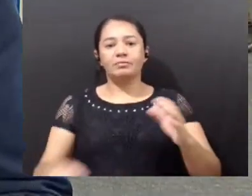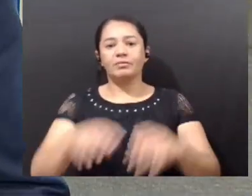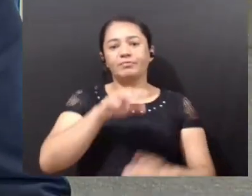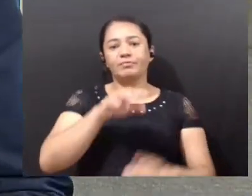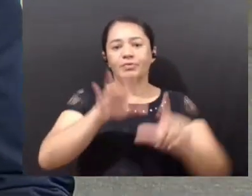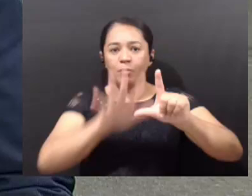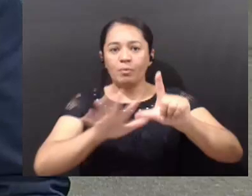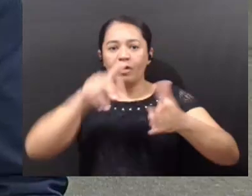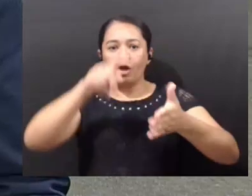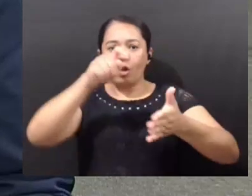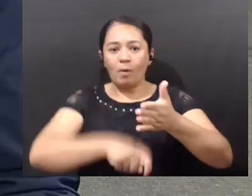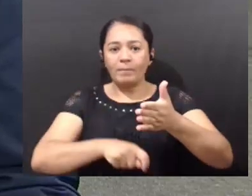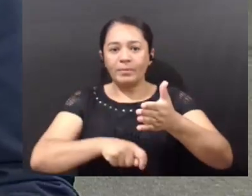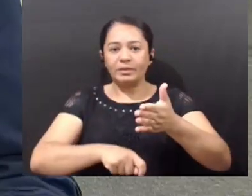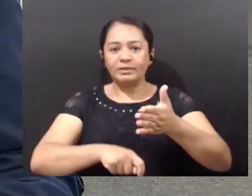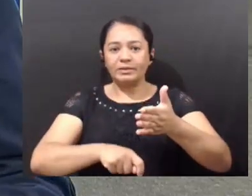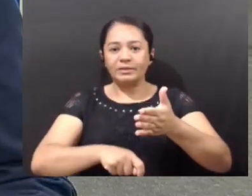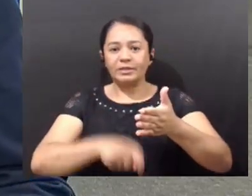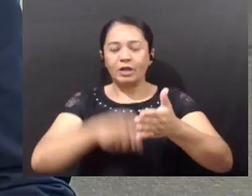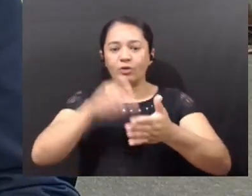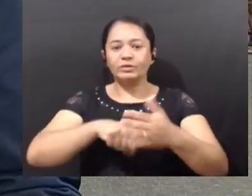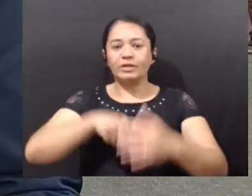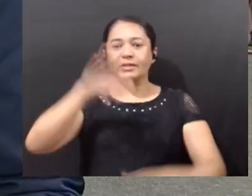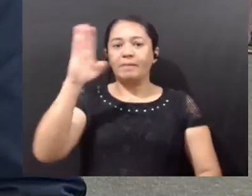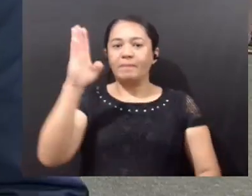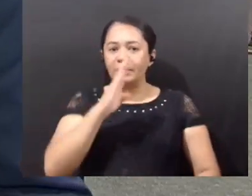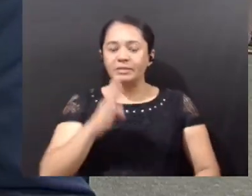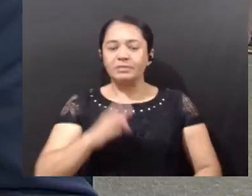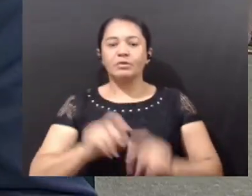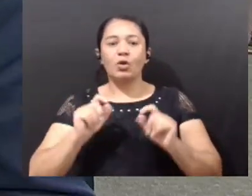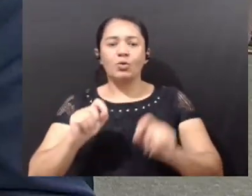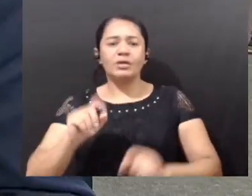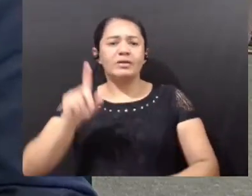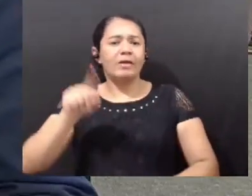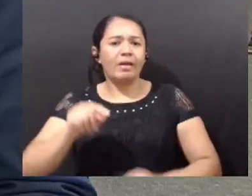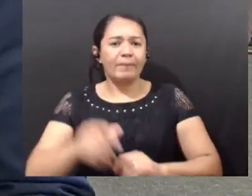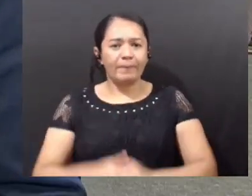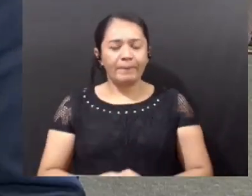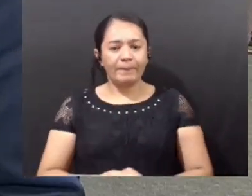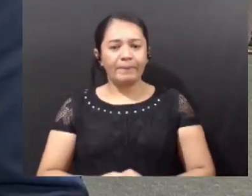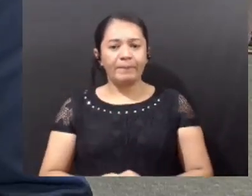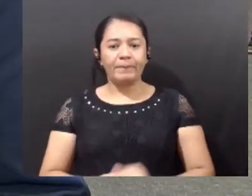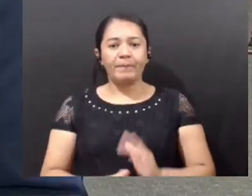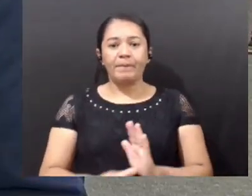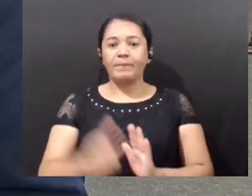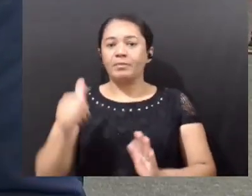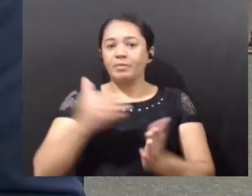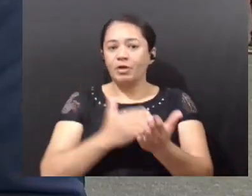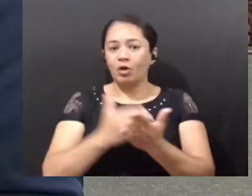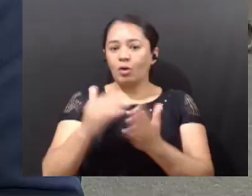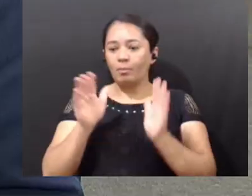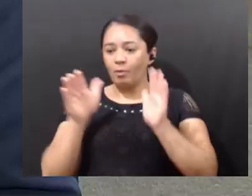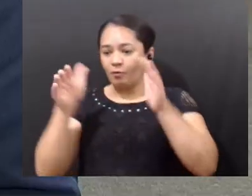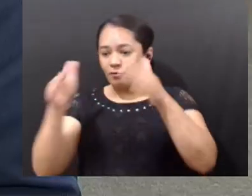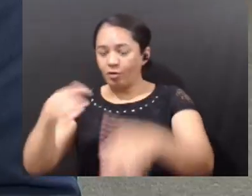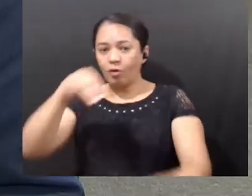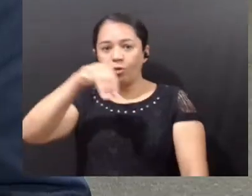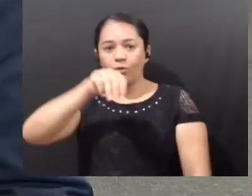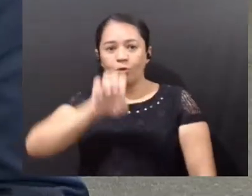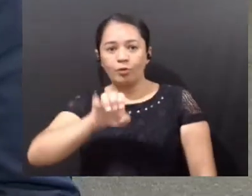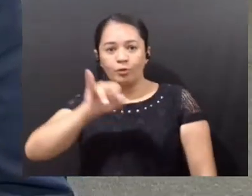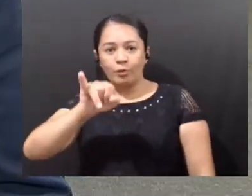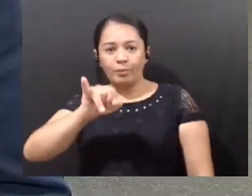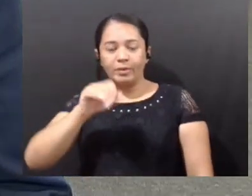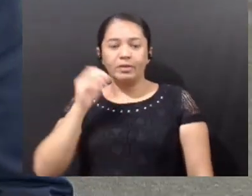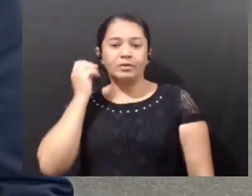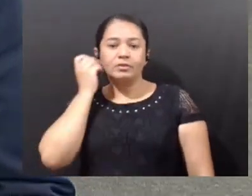chamada Contrata Mais Brasil. E o que é isso? Primeiro, começando com foco no MEI, né, para pequenos reparos